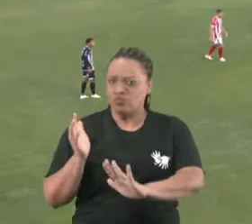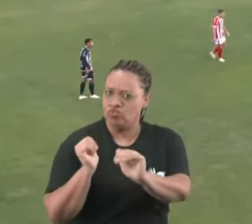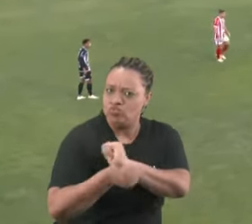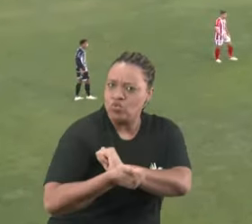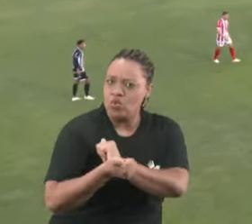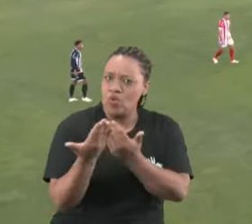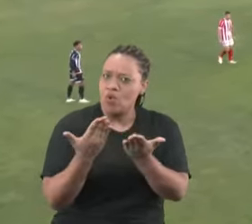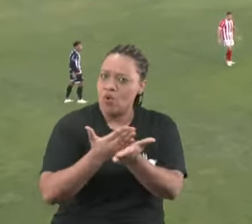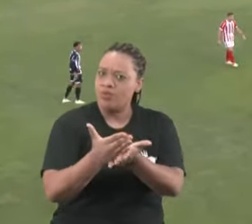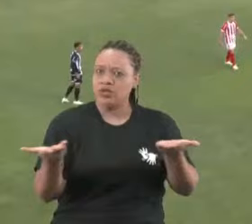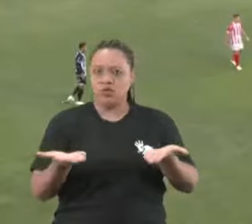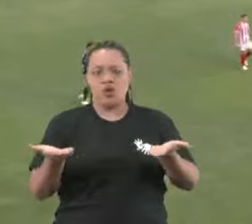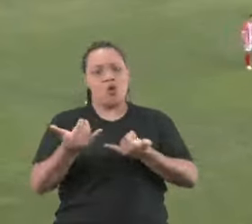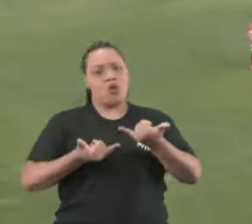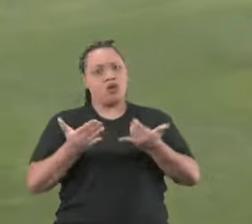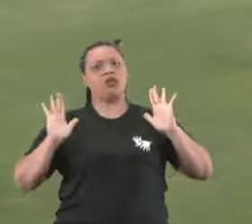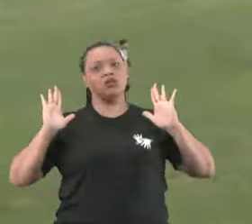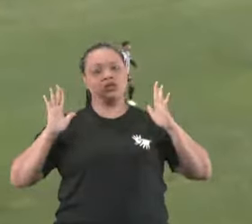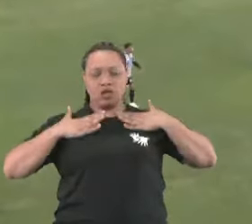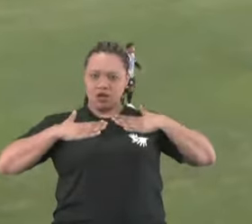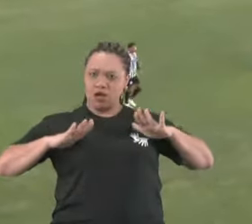agora. Bola pro Asa.